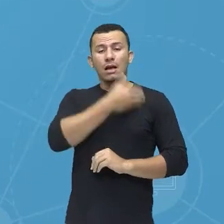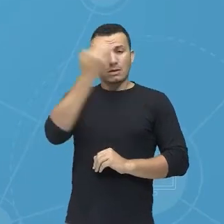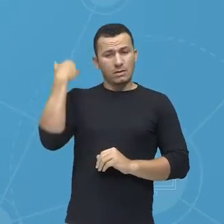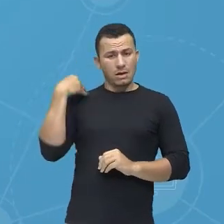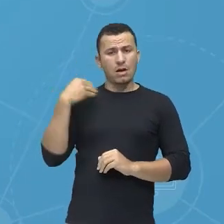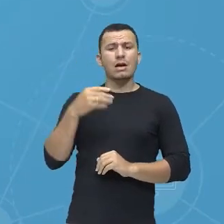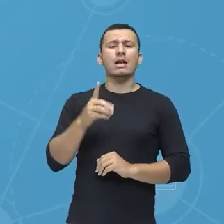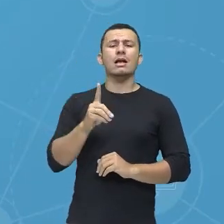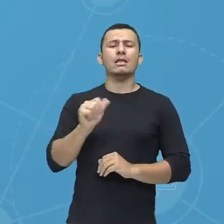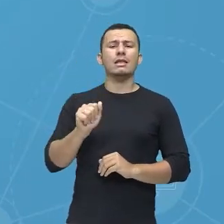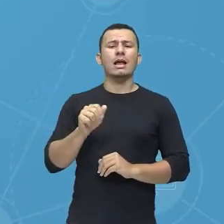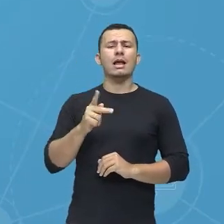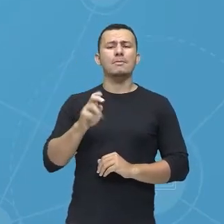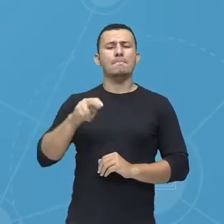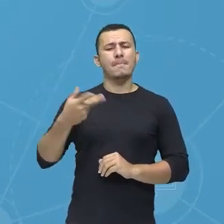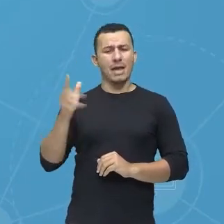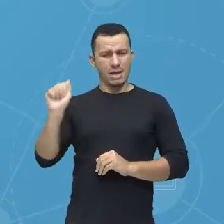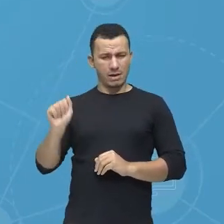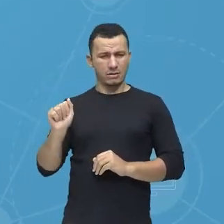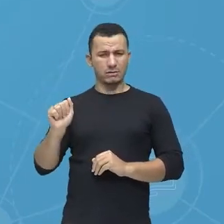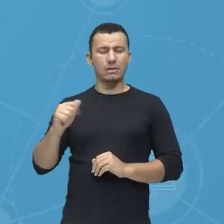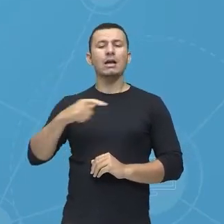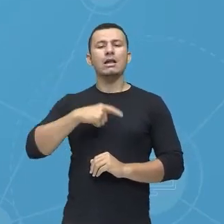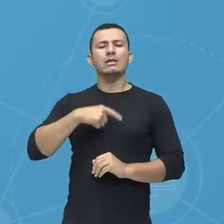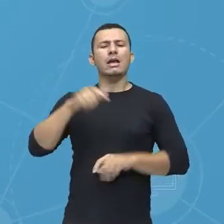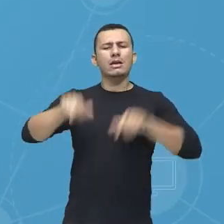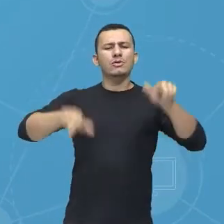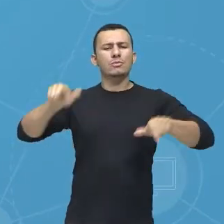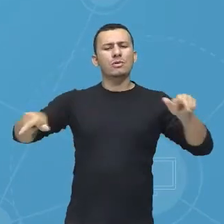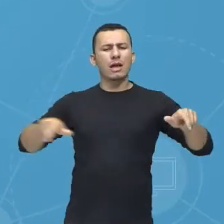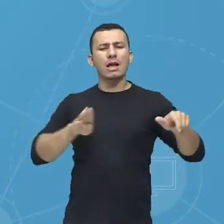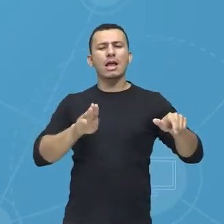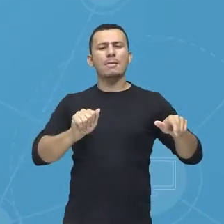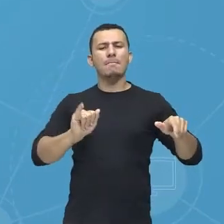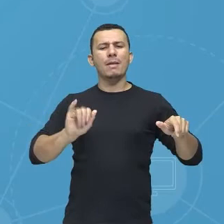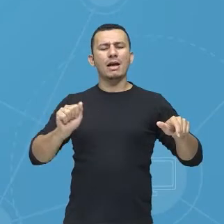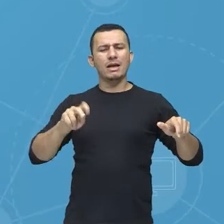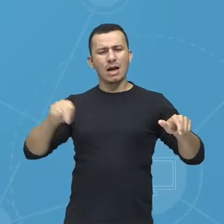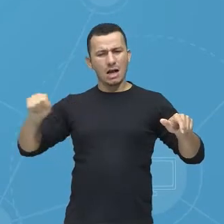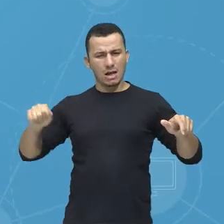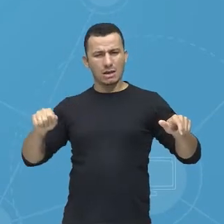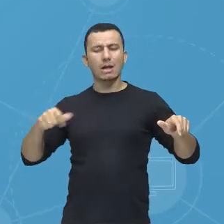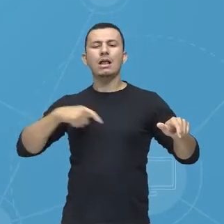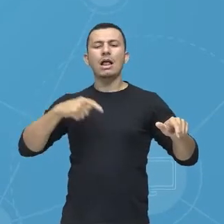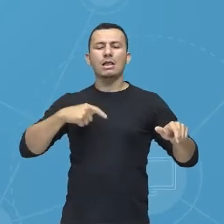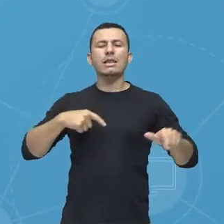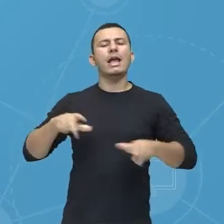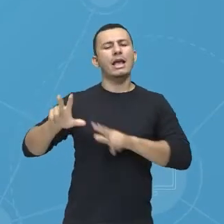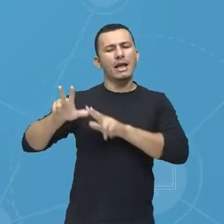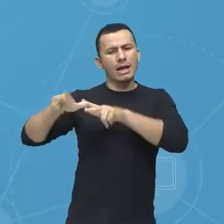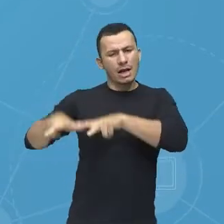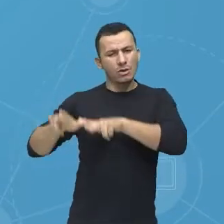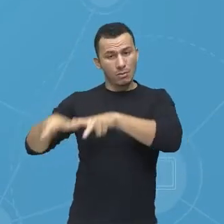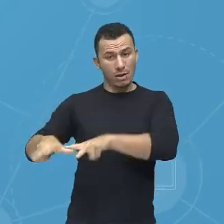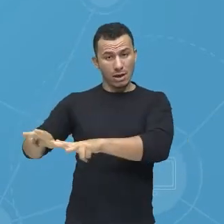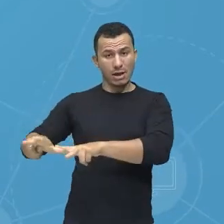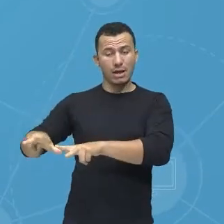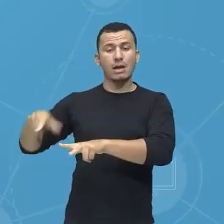da Penha, o que que acontece? As baianas que professam a religião candomblé fazem